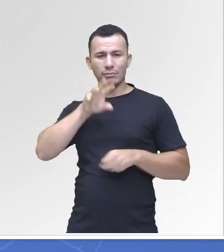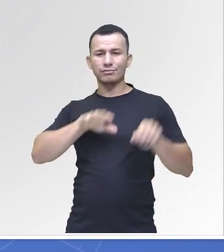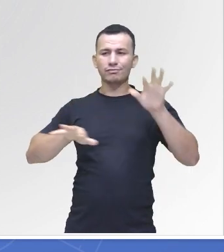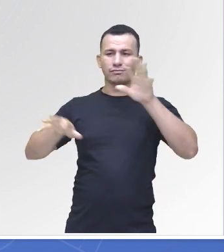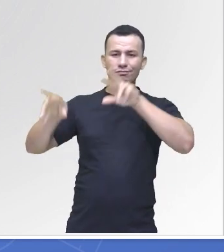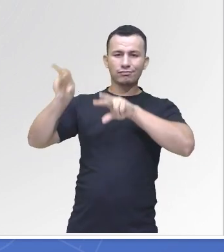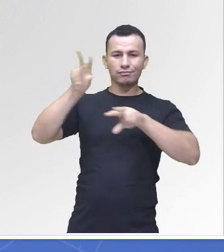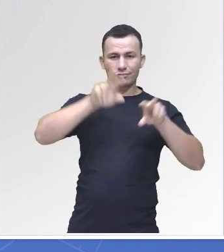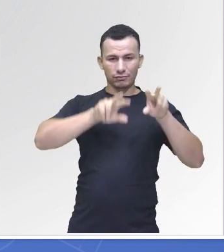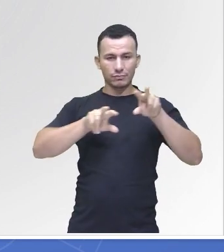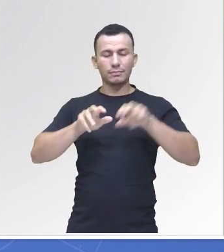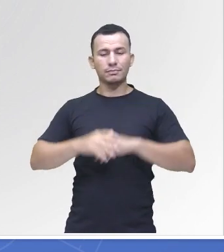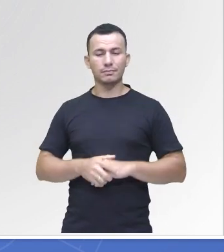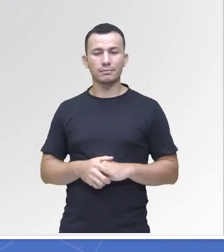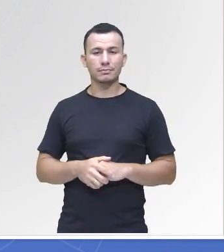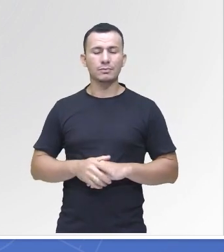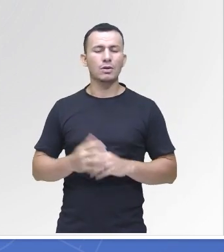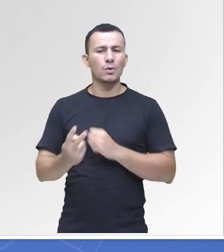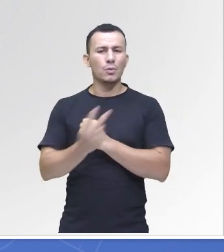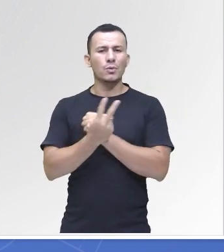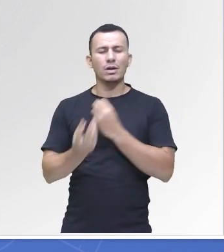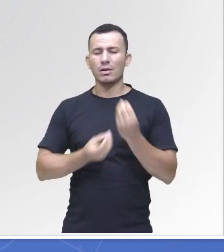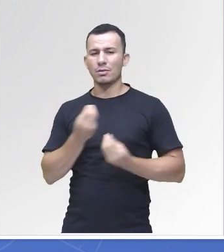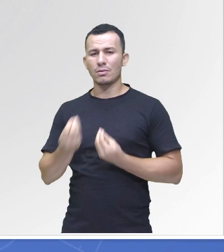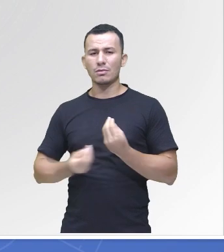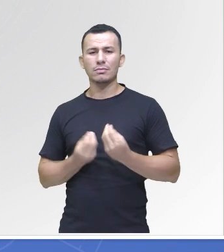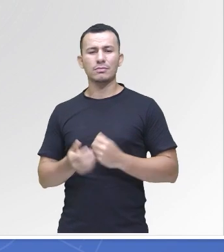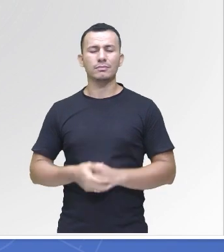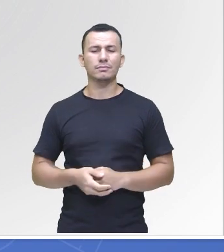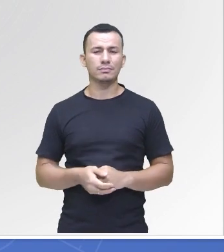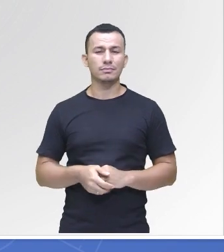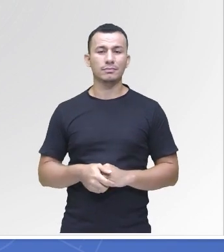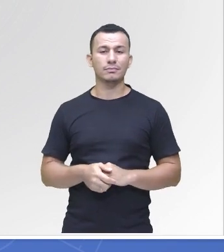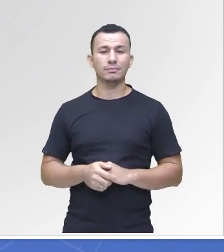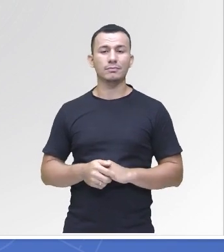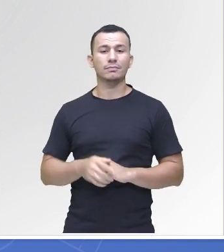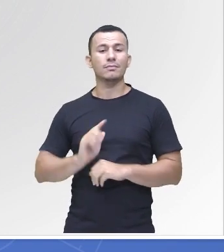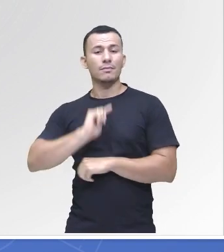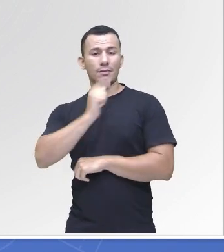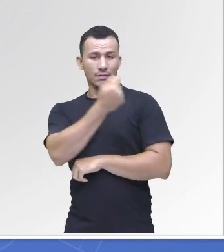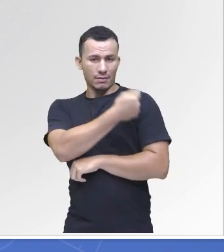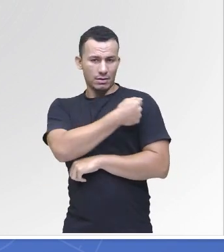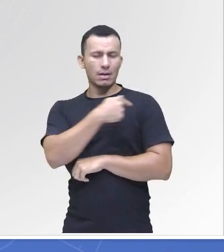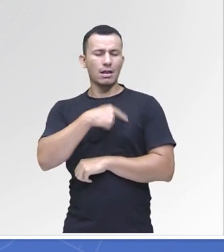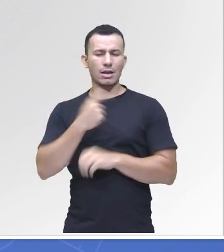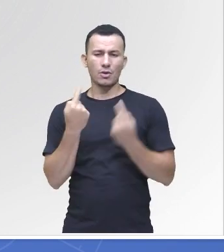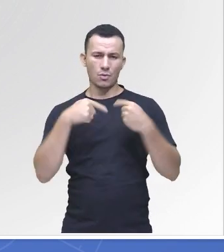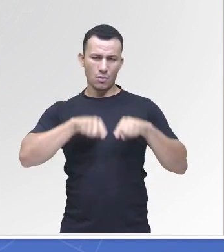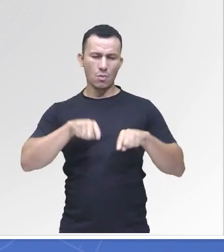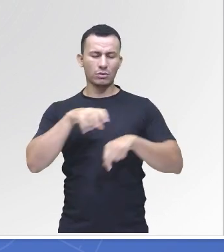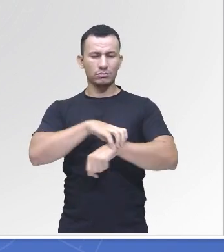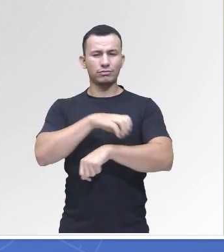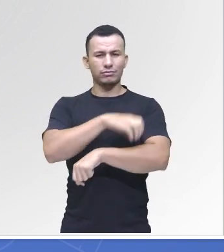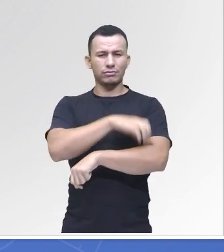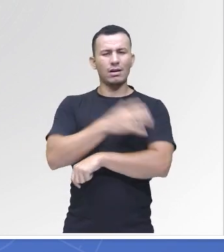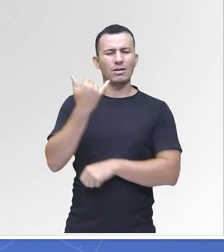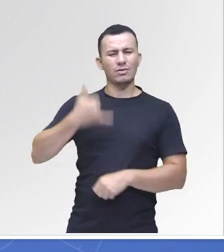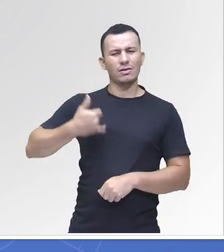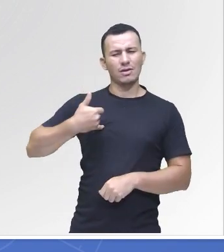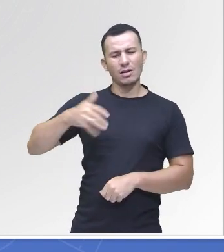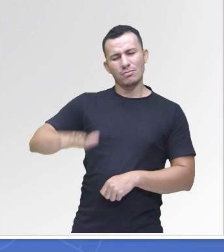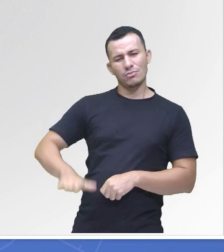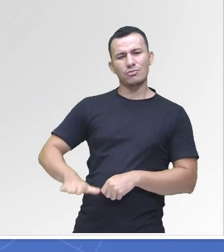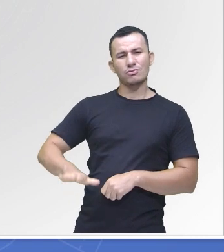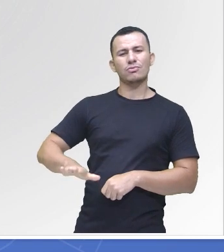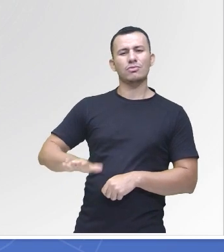nessas secreções. A prevenção. A única forma de prevenção é a vacina tríplice viral, que a gente toma lá quando é criancinha,